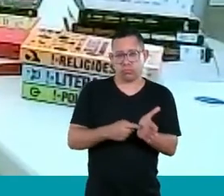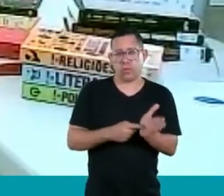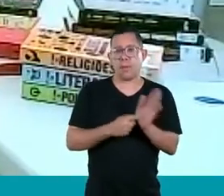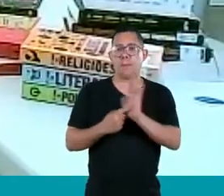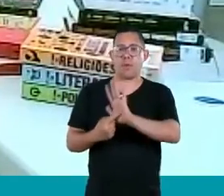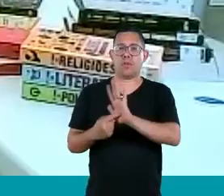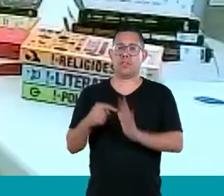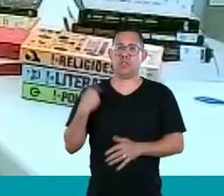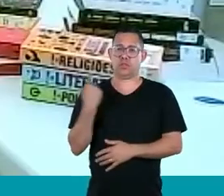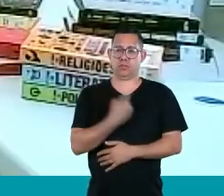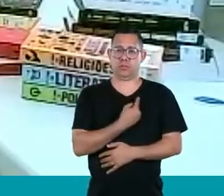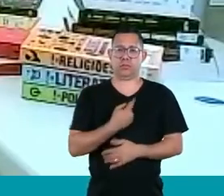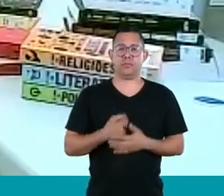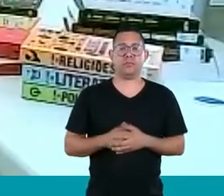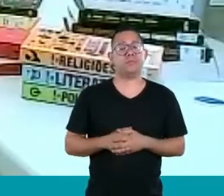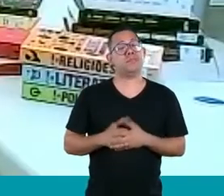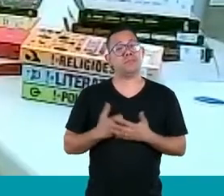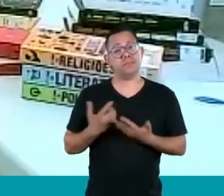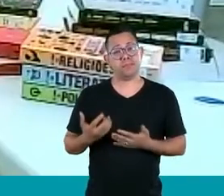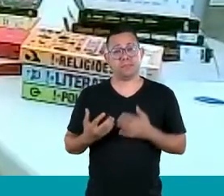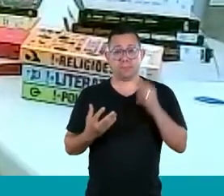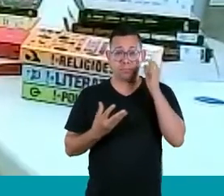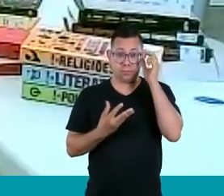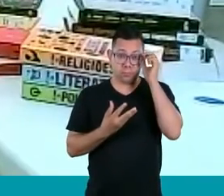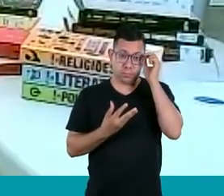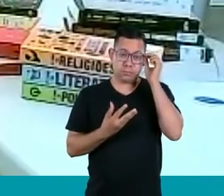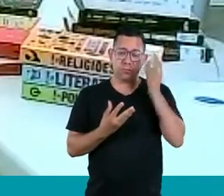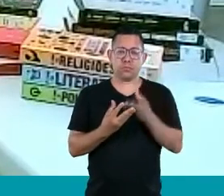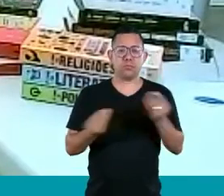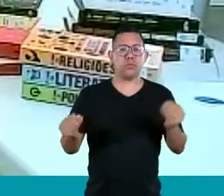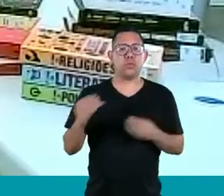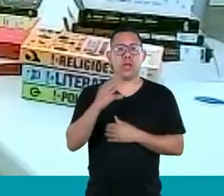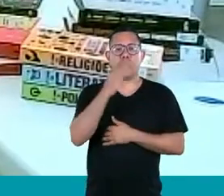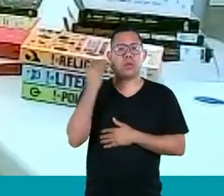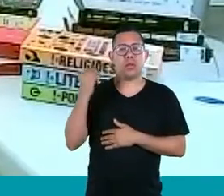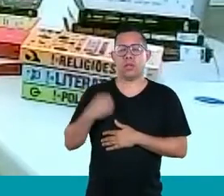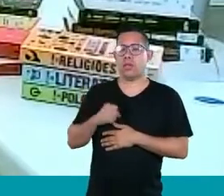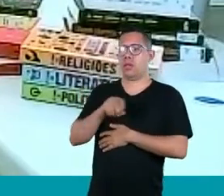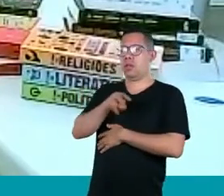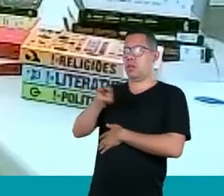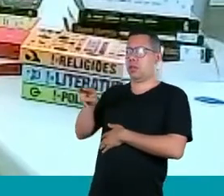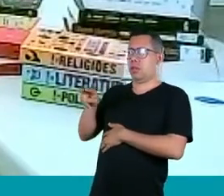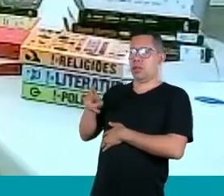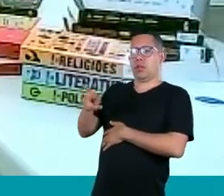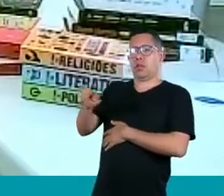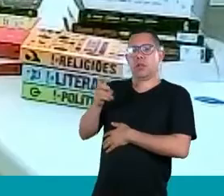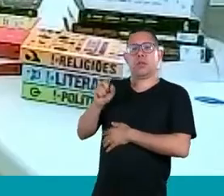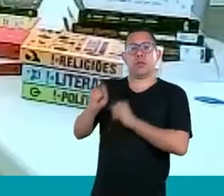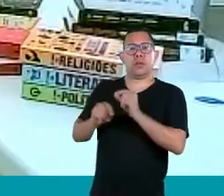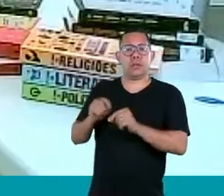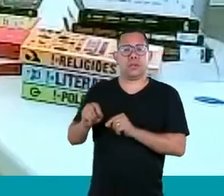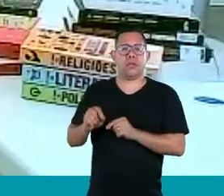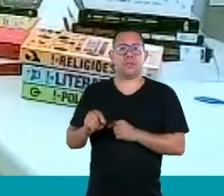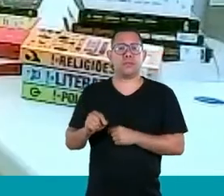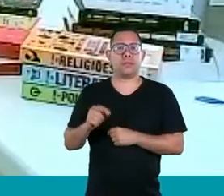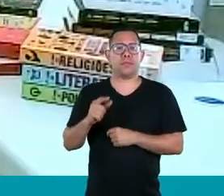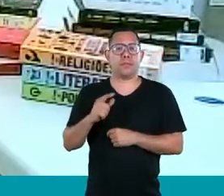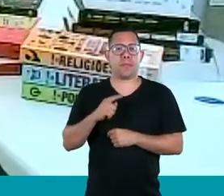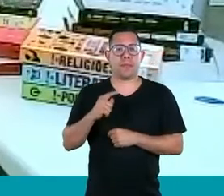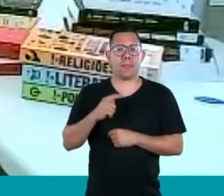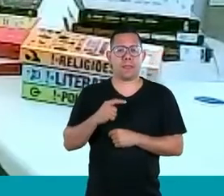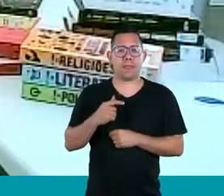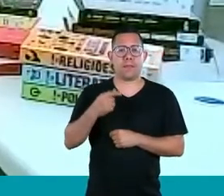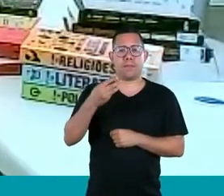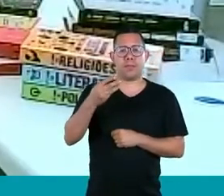mesmos. Então, o grande dilema de muitos adolescentes que eu convivo e percebo é ter que encarar as famosas 30 linhas